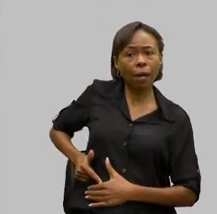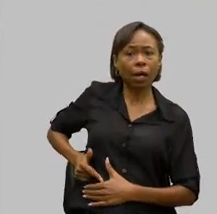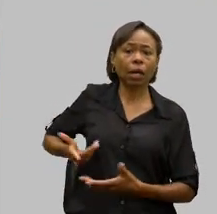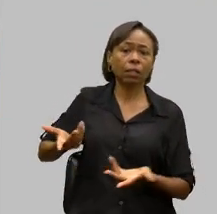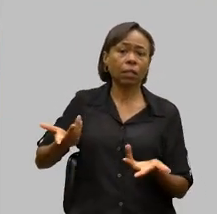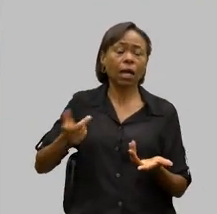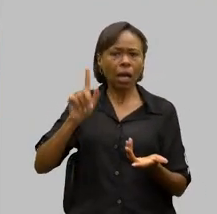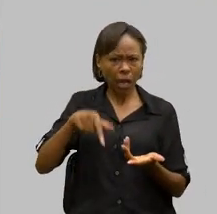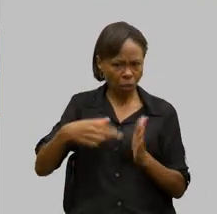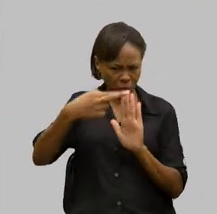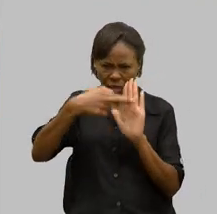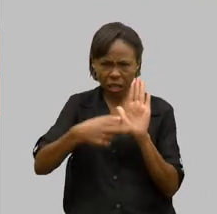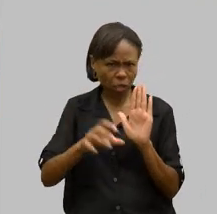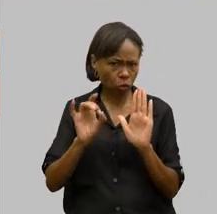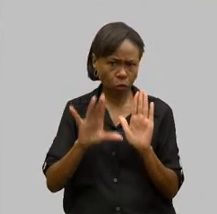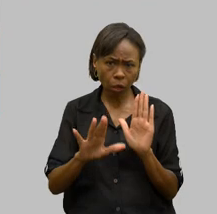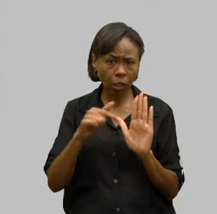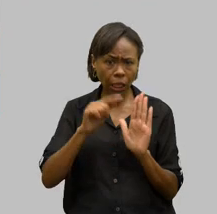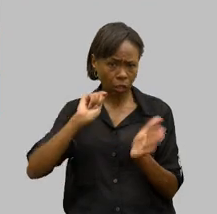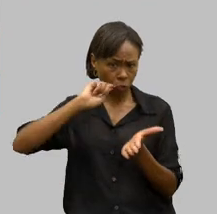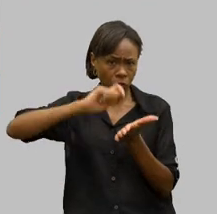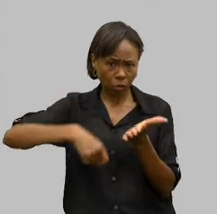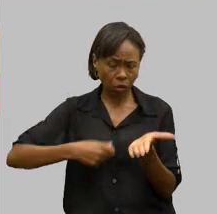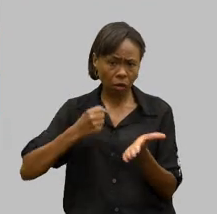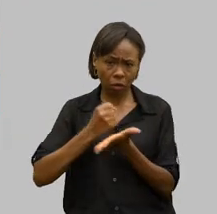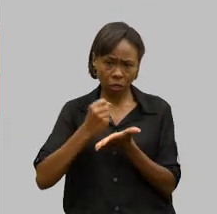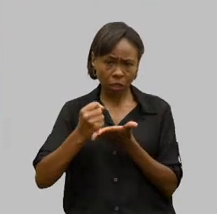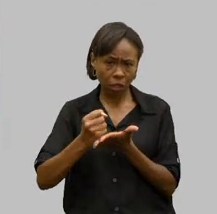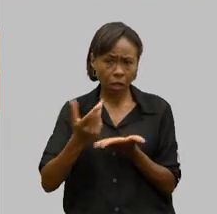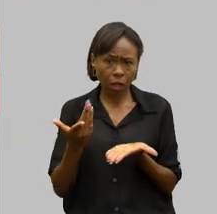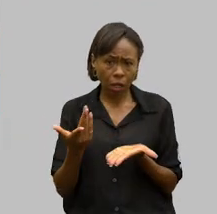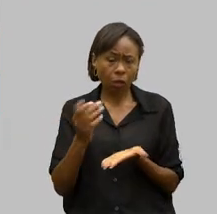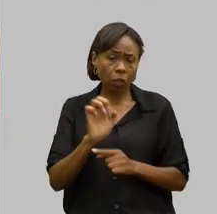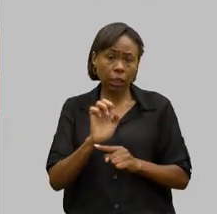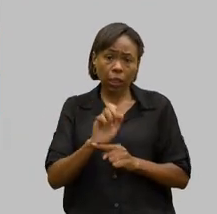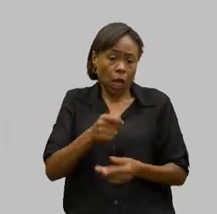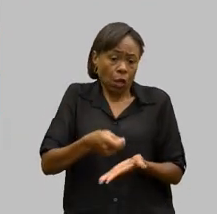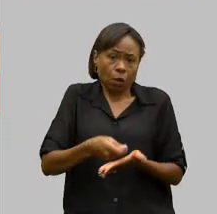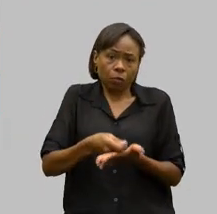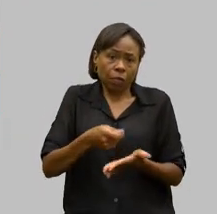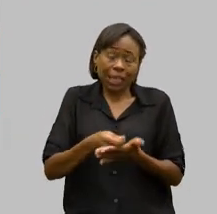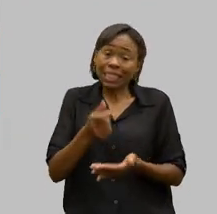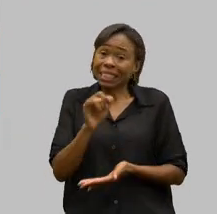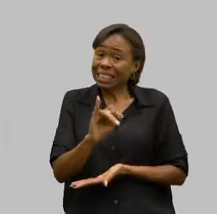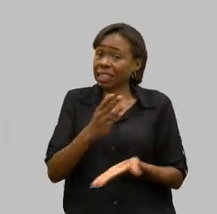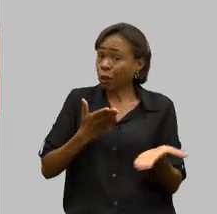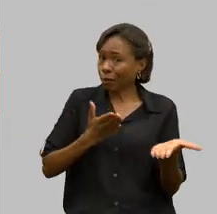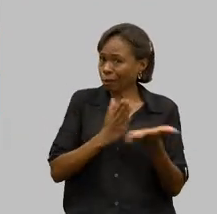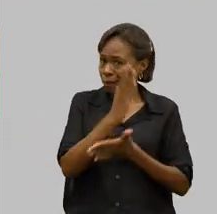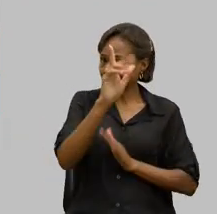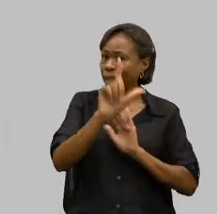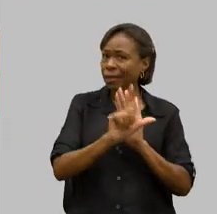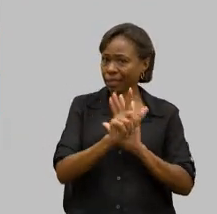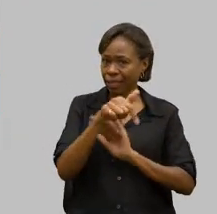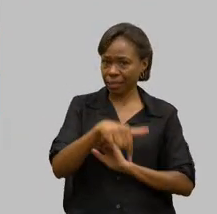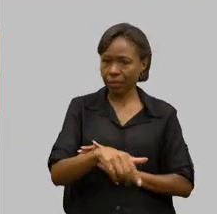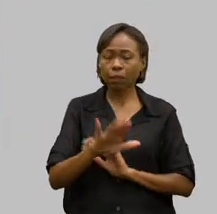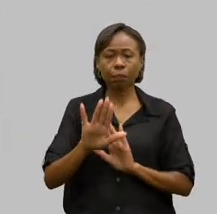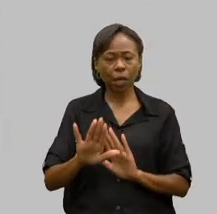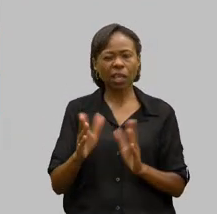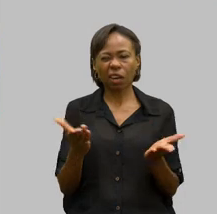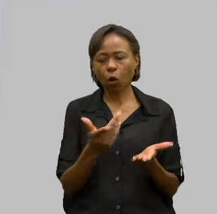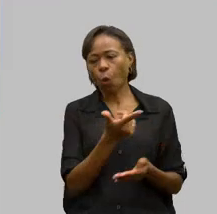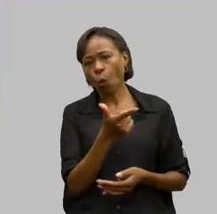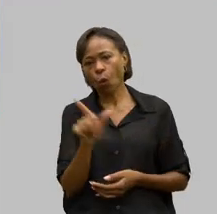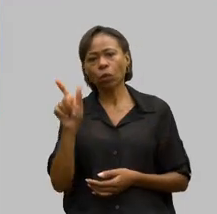contratação que o Estado será pressionado a fazer se aprovada a lei aqui na Casa. Mas vamos passar para os nossos próximos